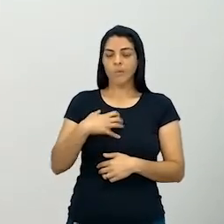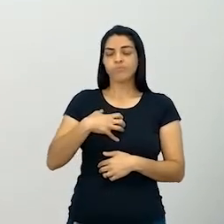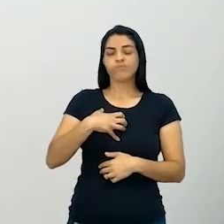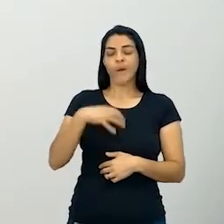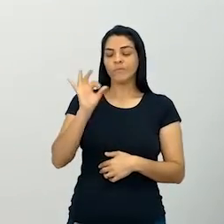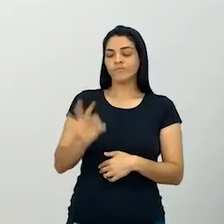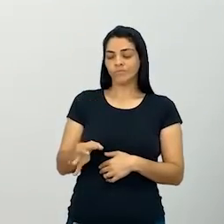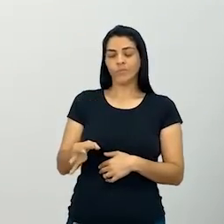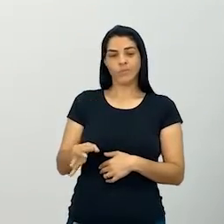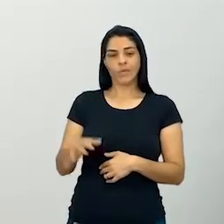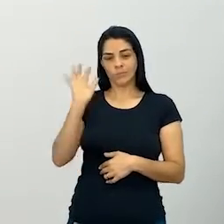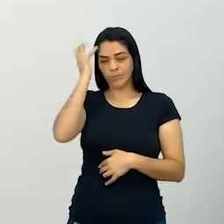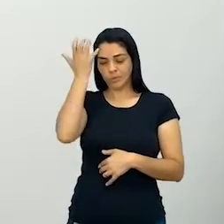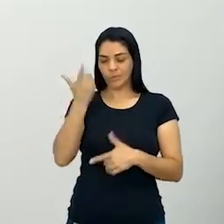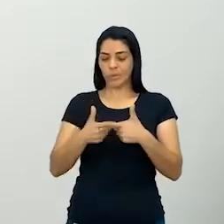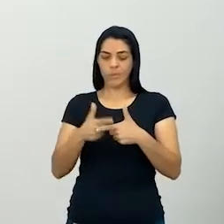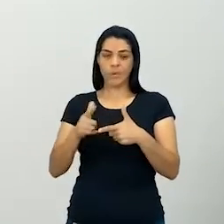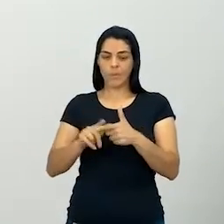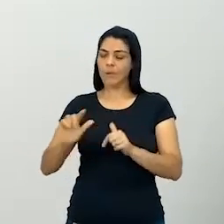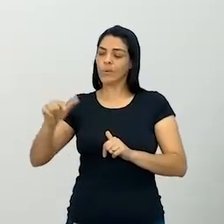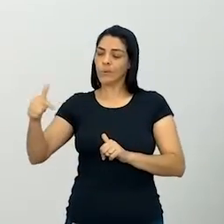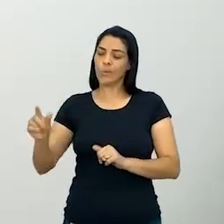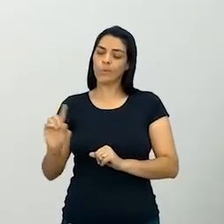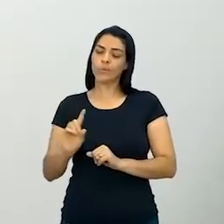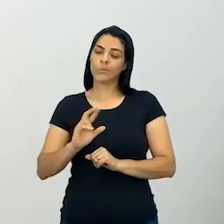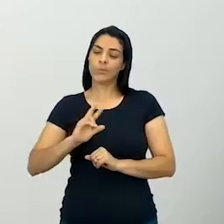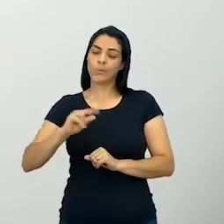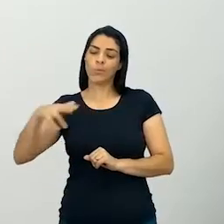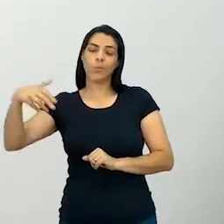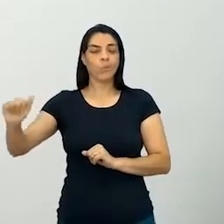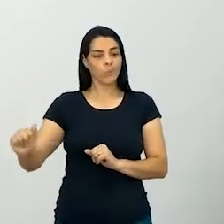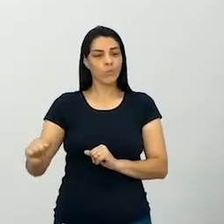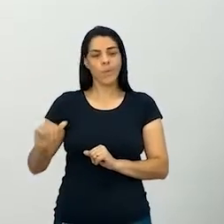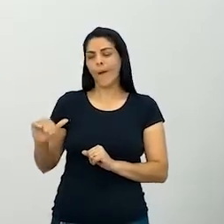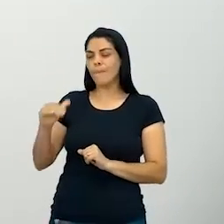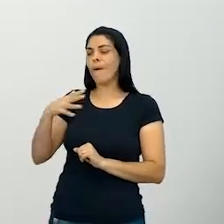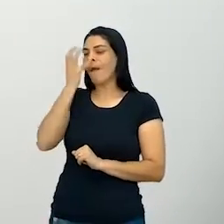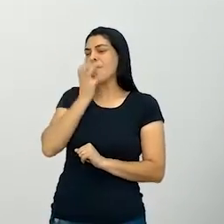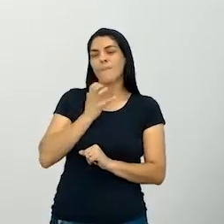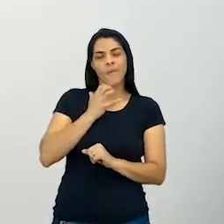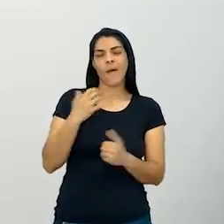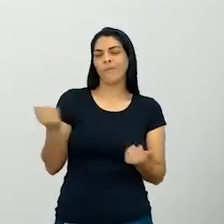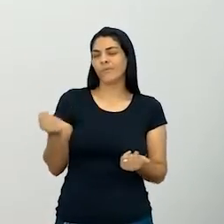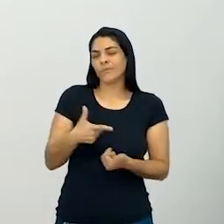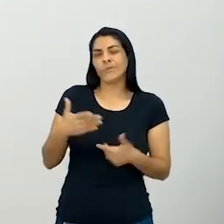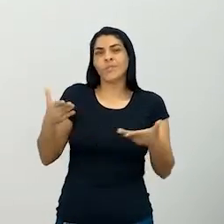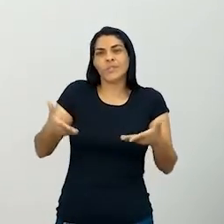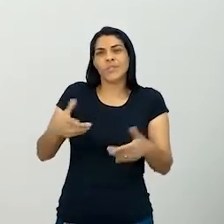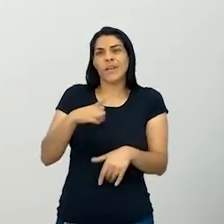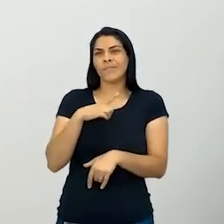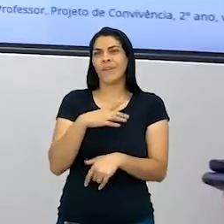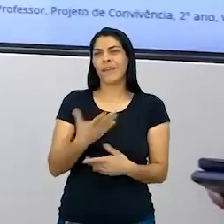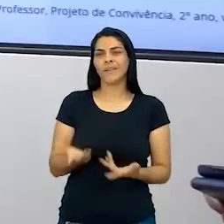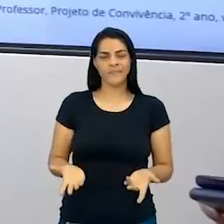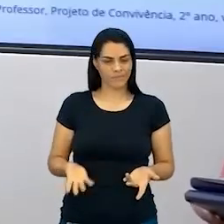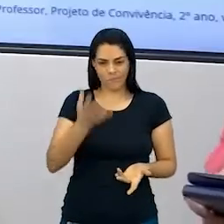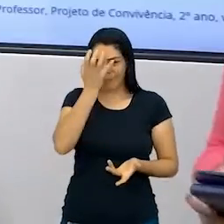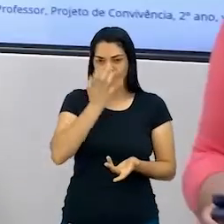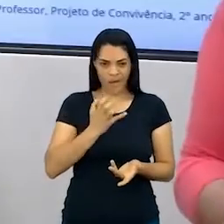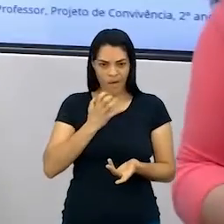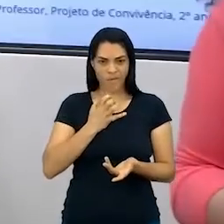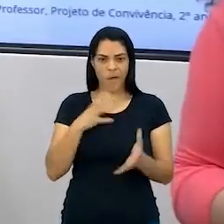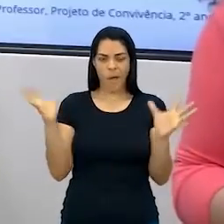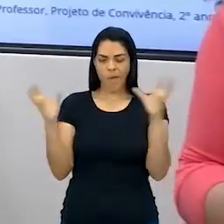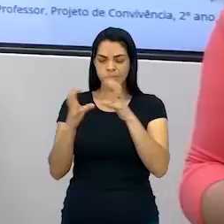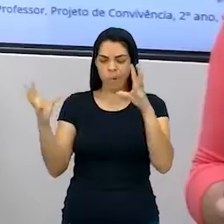problema para que o outro não fique mais irritado do que ele já está. Então, e a olha discussão se estenda, né?